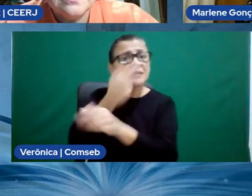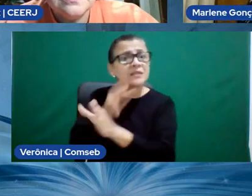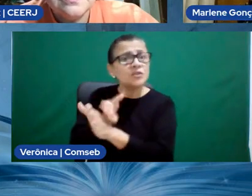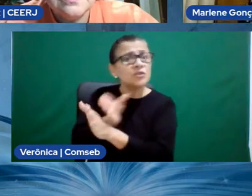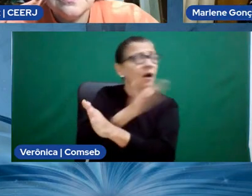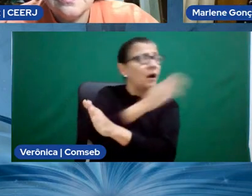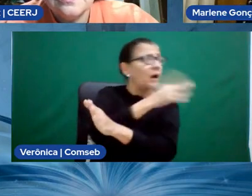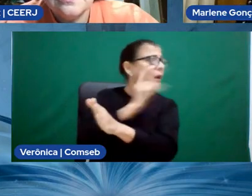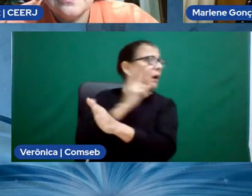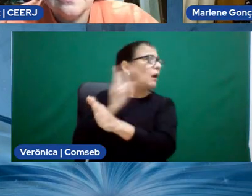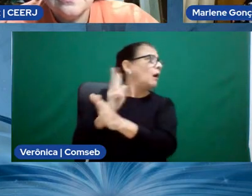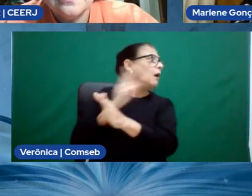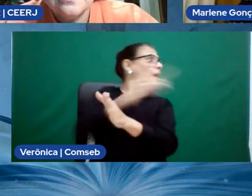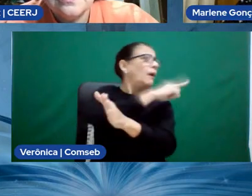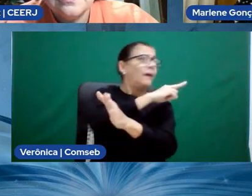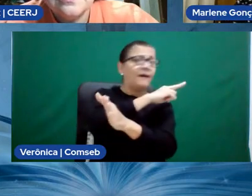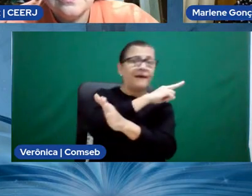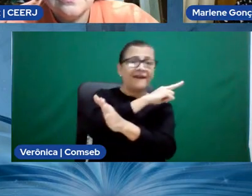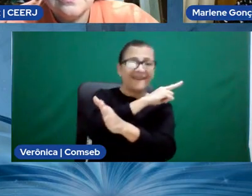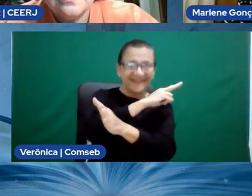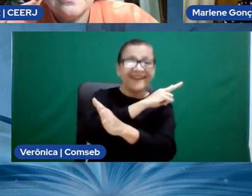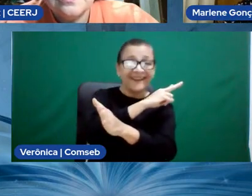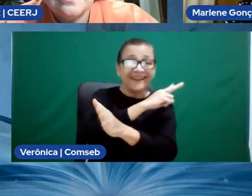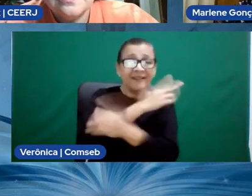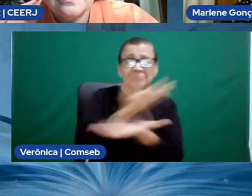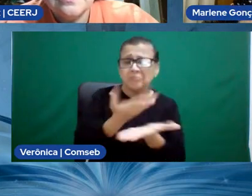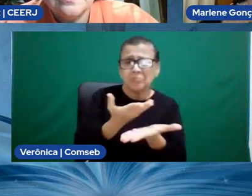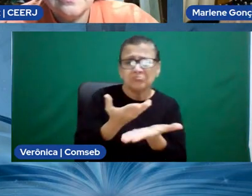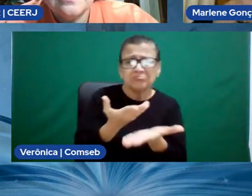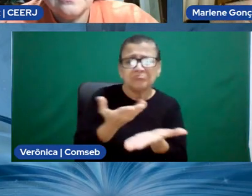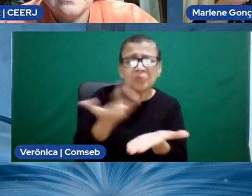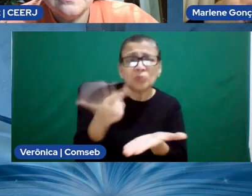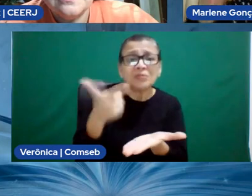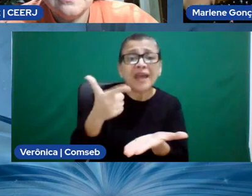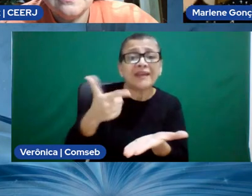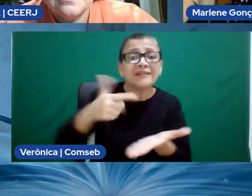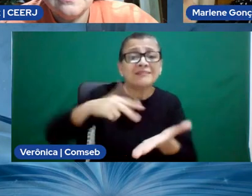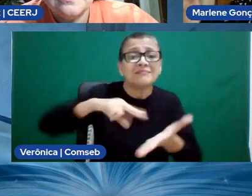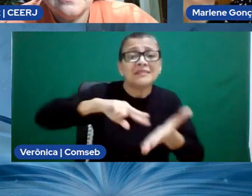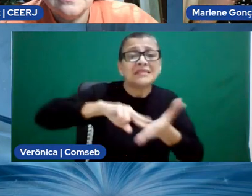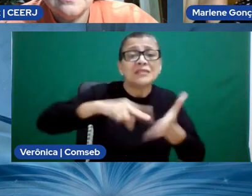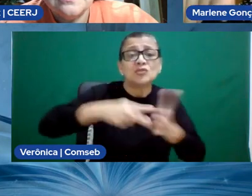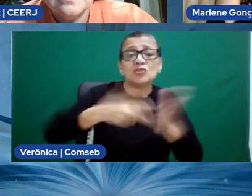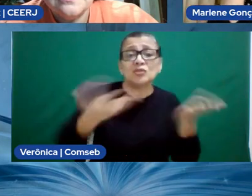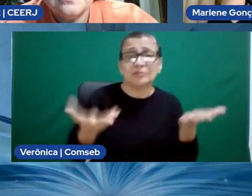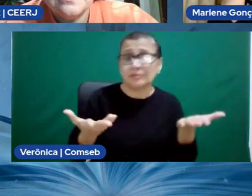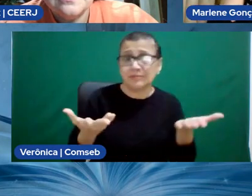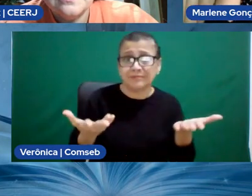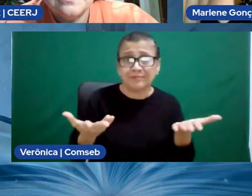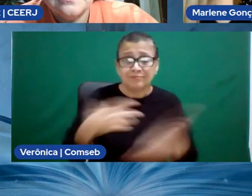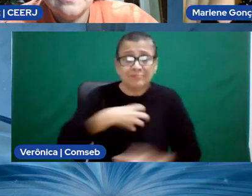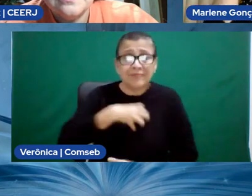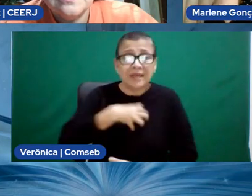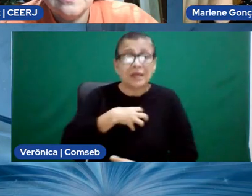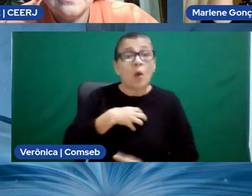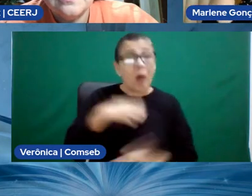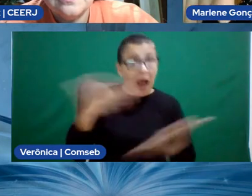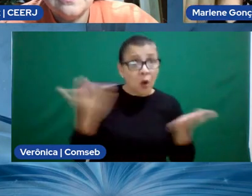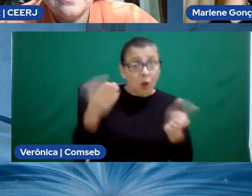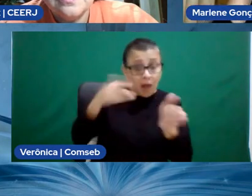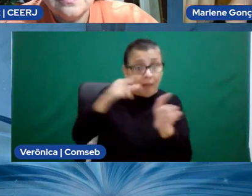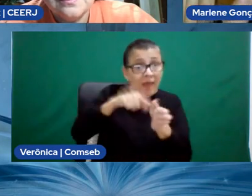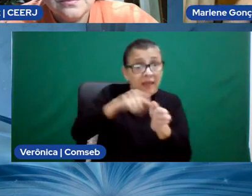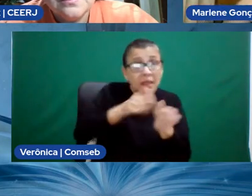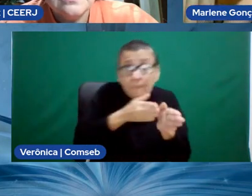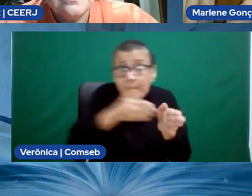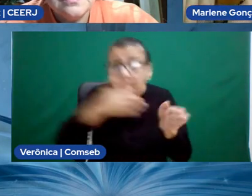gente tivesse um salto lá para trás, não faria muito sentido. O que a gente tem é o processo daqui para frente, né? E aí, de novo, sem falar